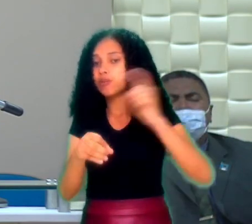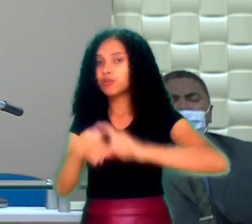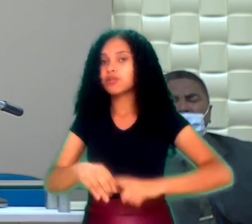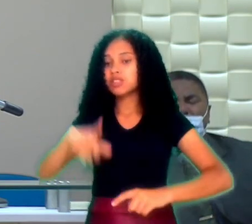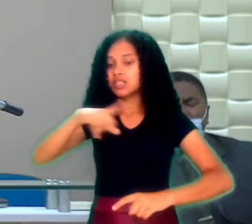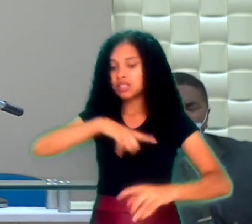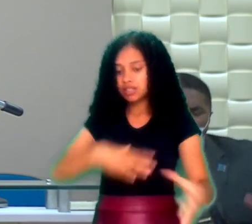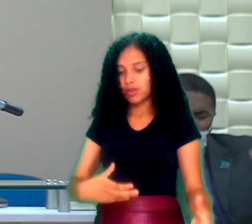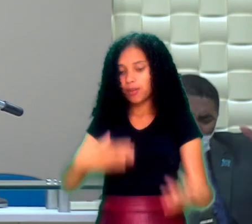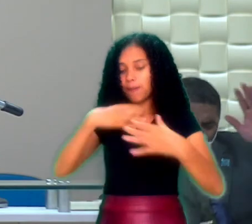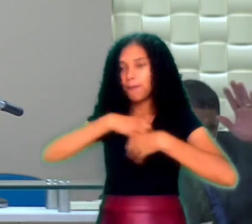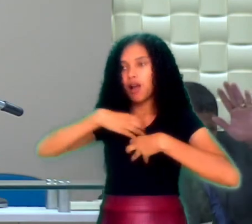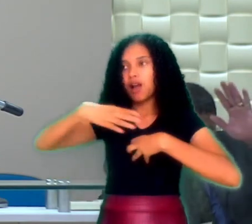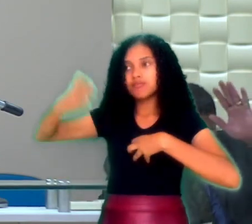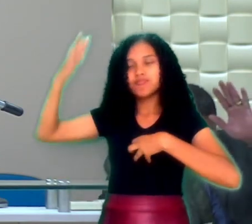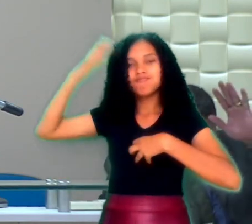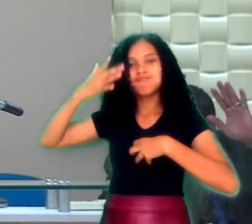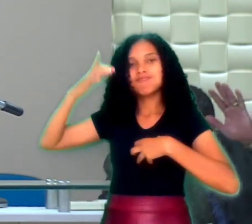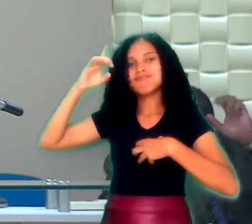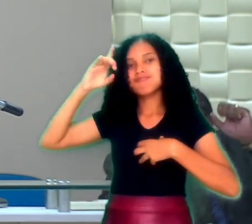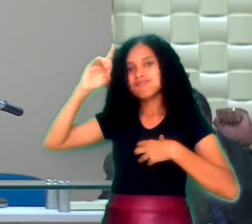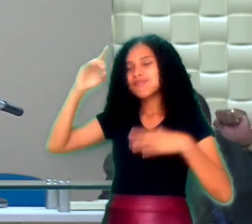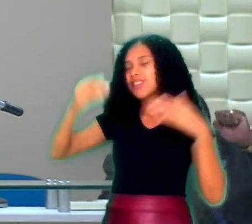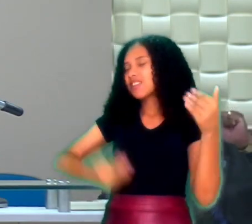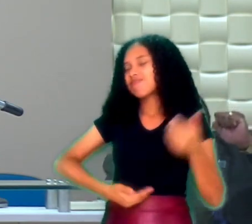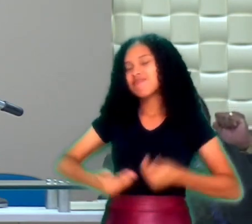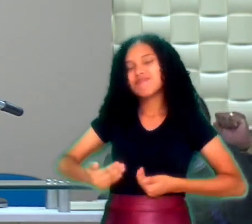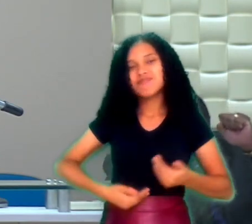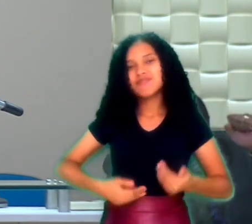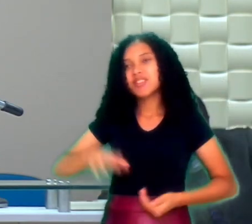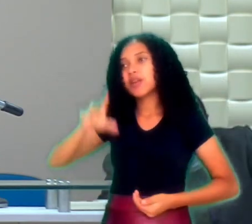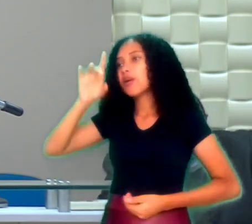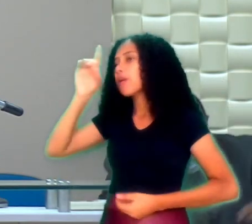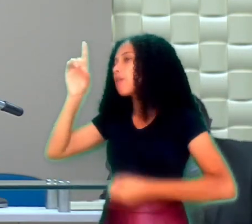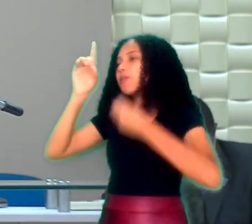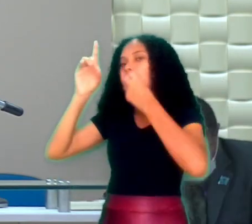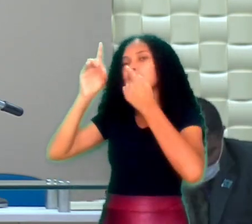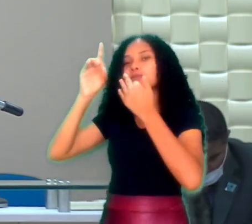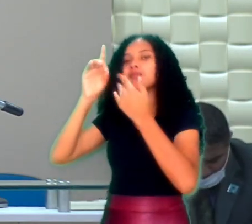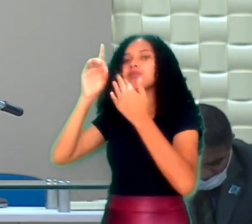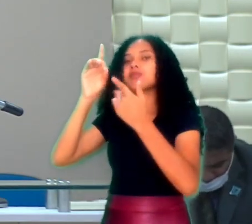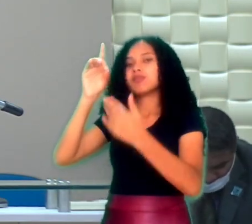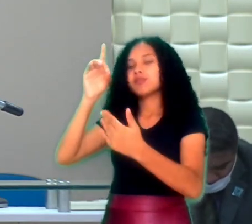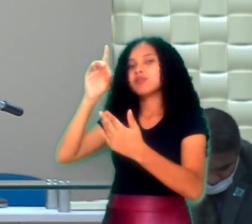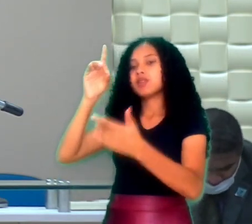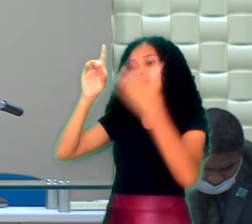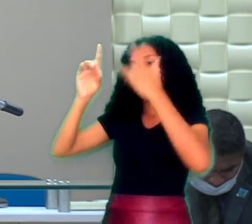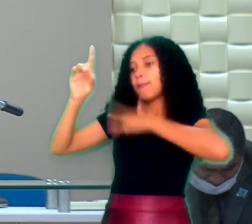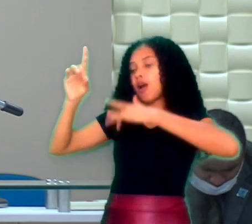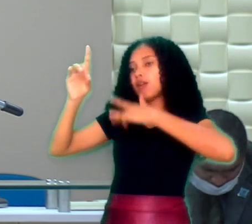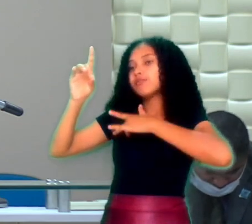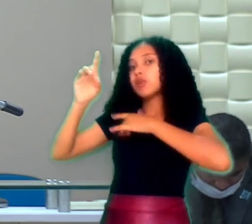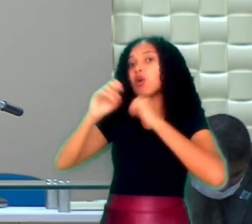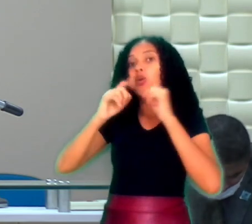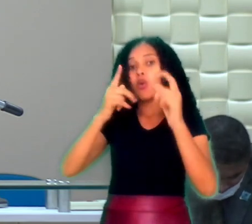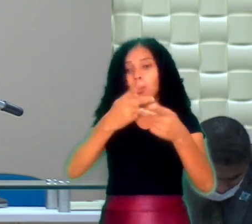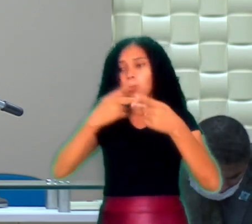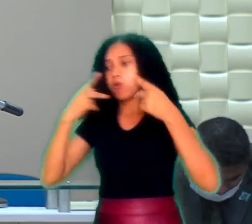o passaporte, aqui nós compramos a passagem para morar no céu, e só quem tem